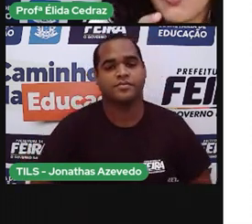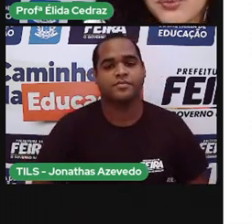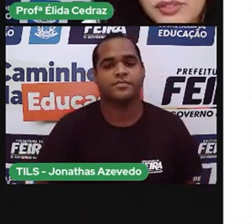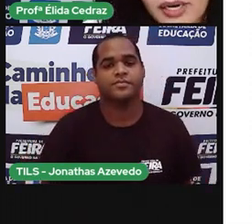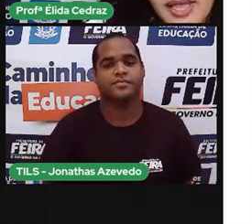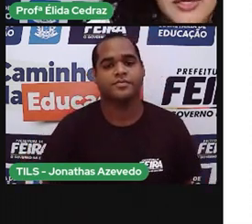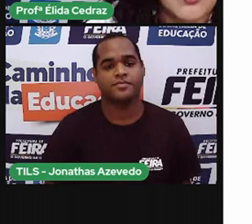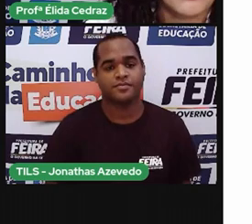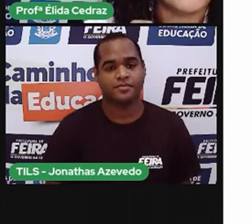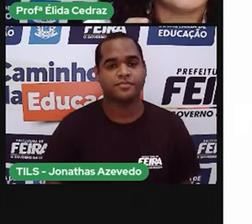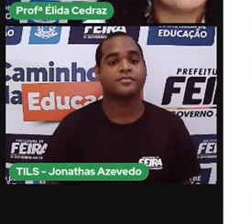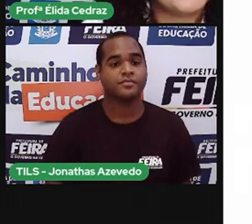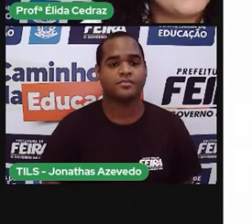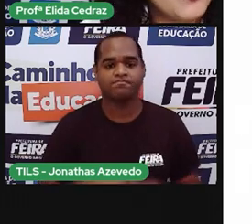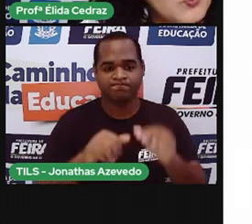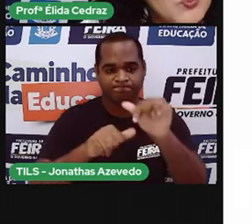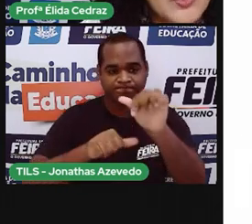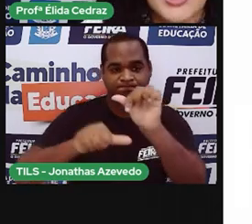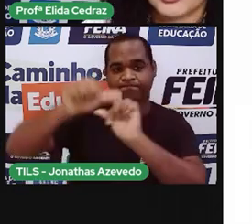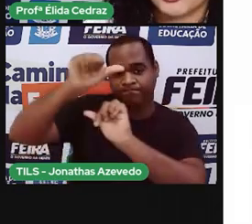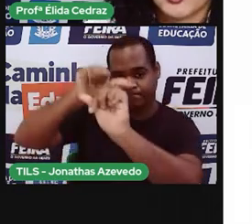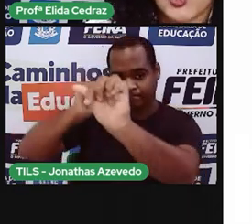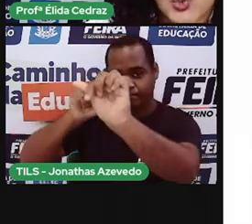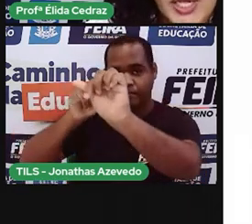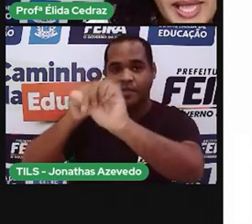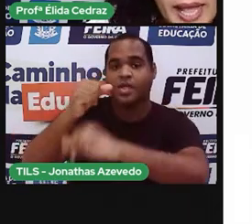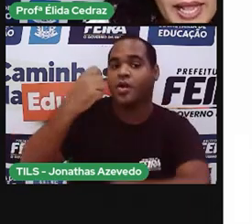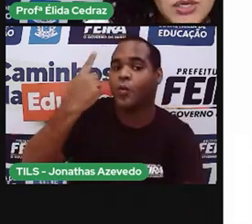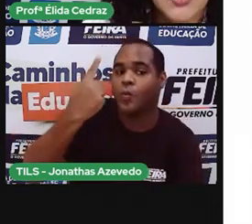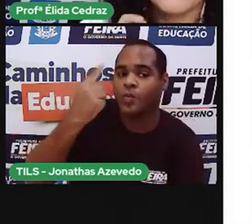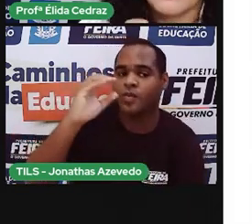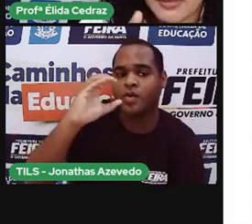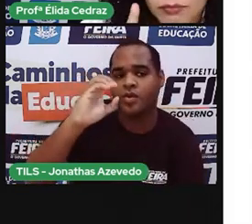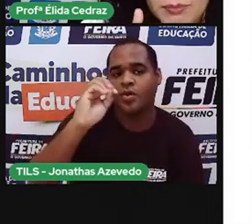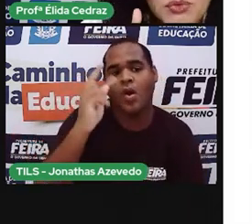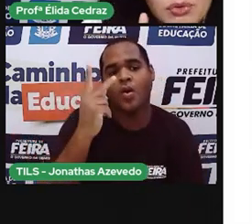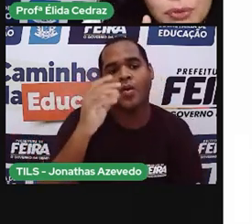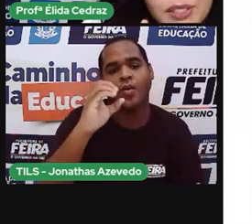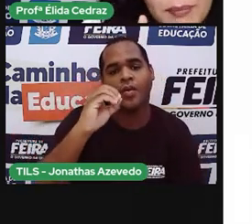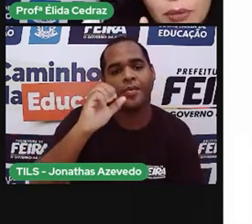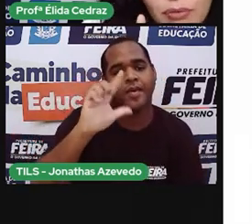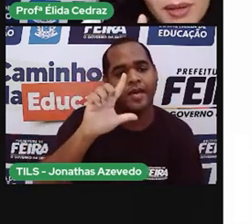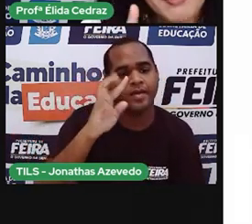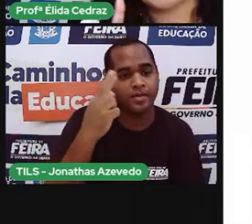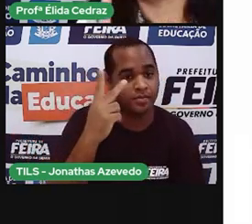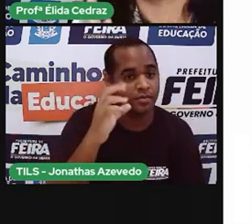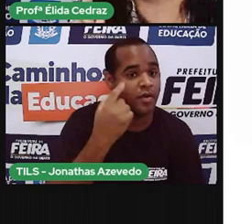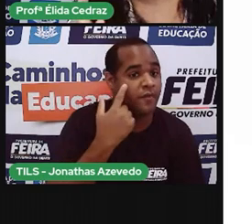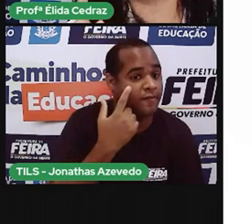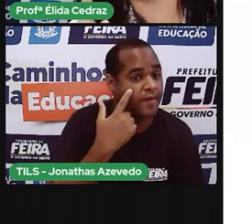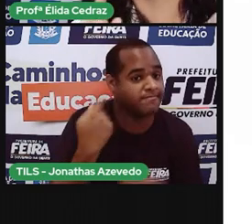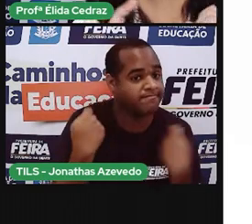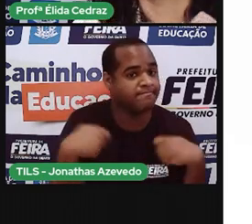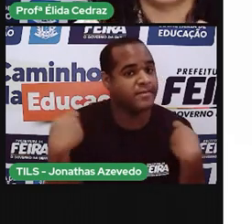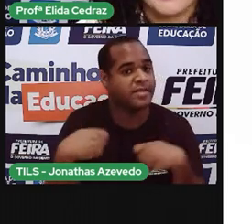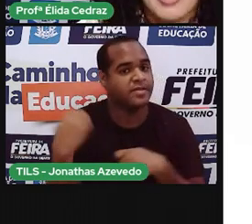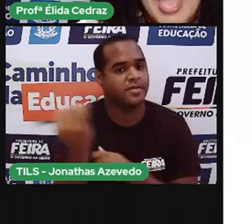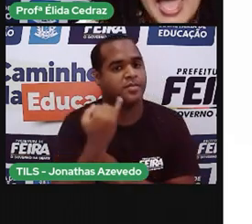Aqui está ao contrário. O número 1 é chocalho. Vamos conferir pelo alfabeto. Olha